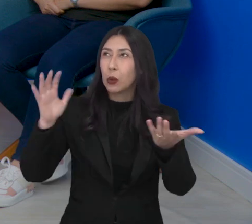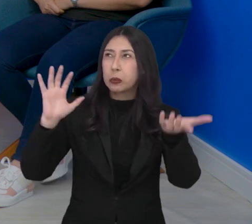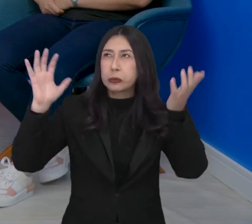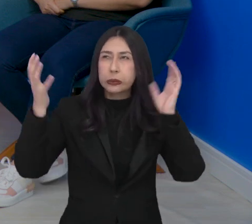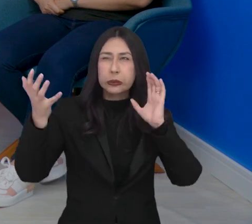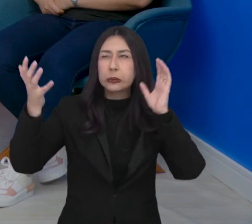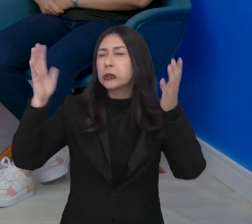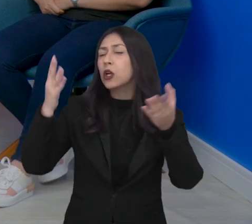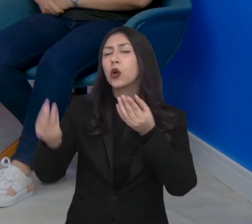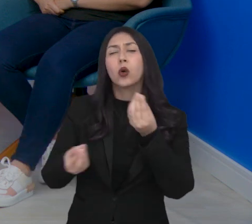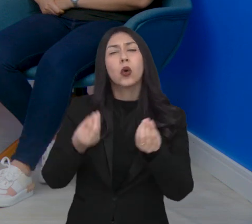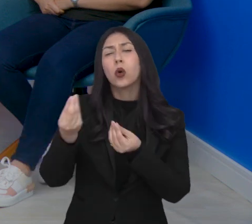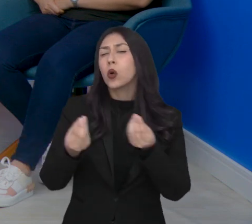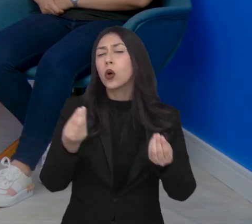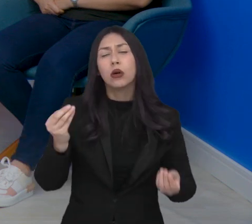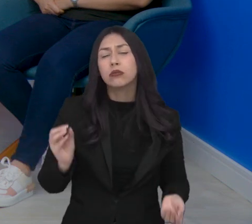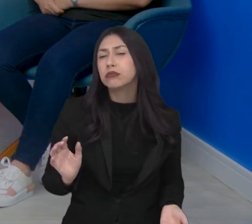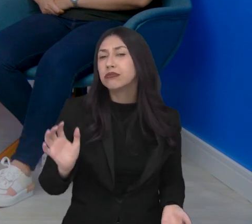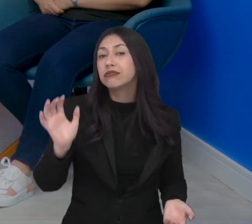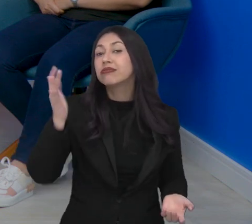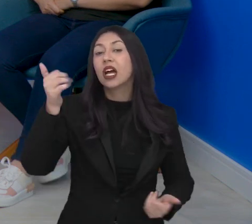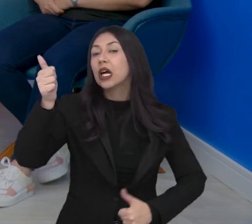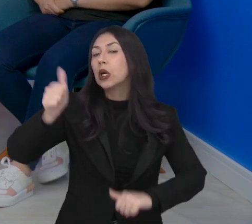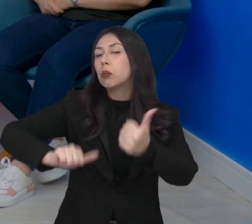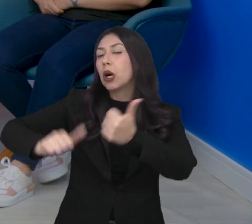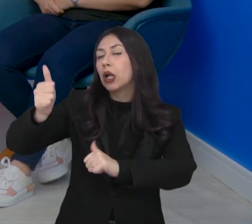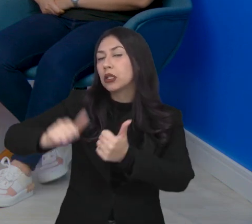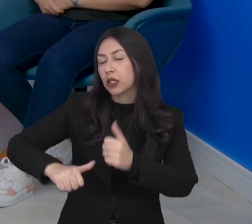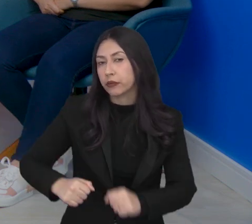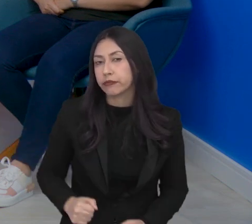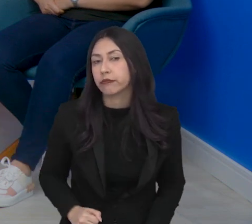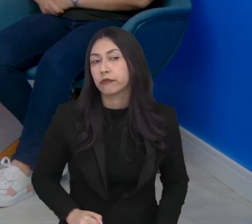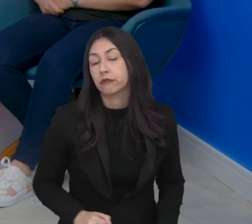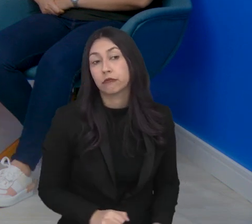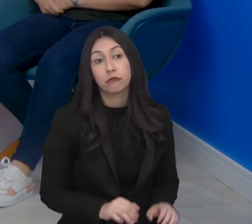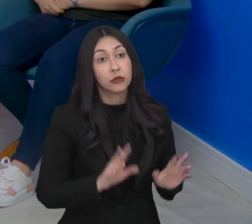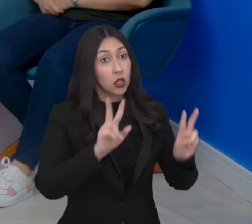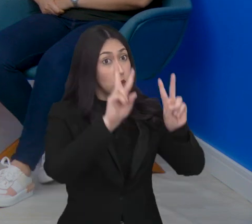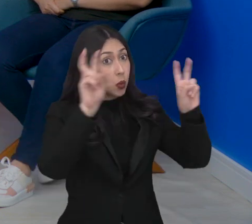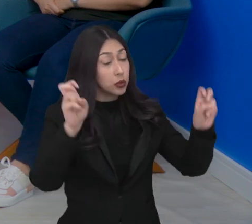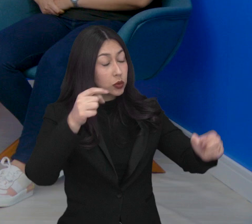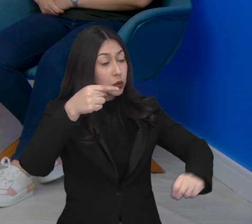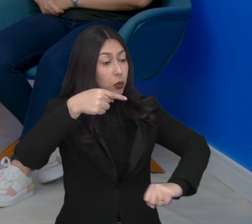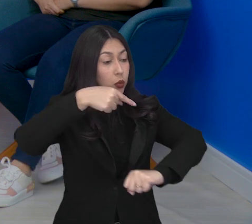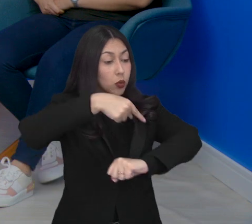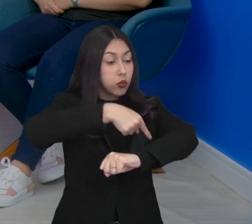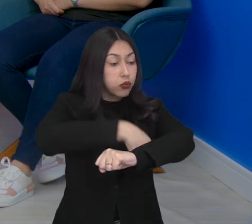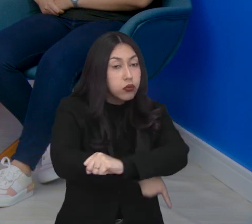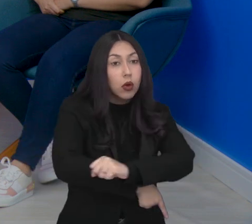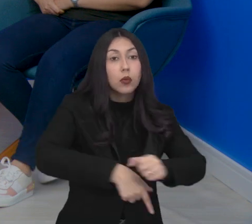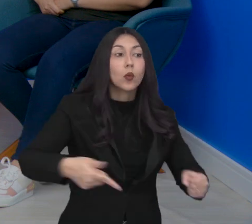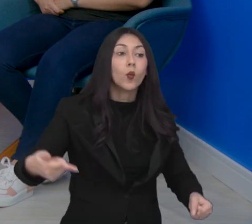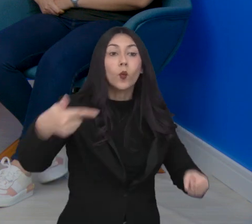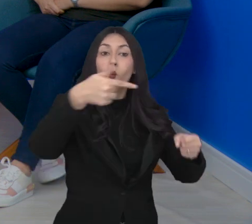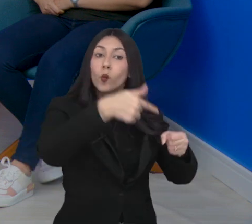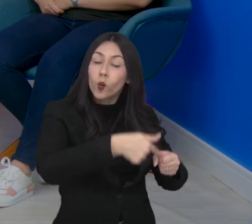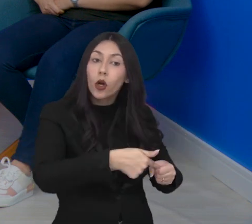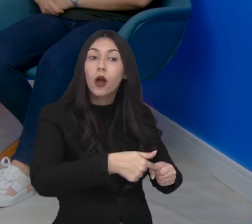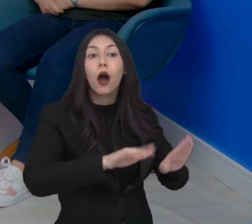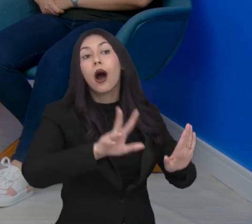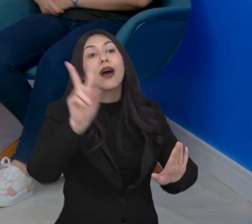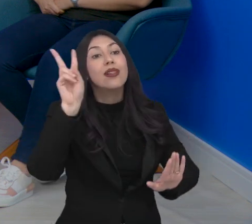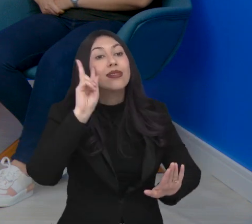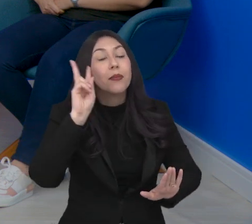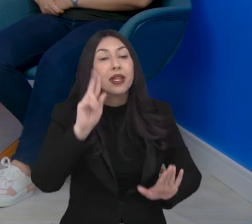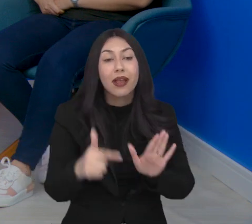mudanças climáticas. Como que funciona essa avaliação do todo? Se a gente pensar em combustíveis fósseis, até assim, voltando para a